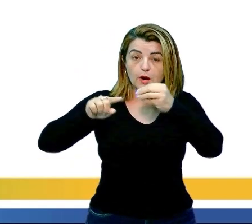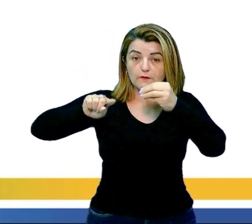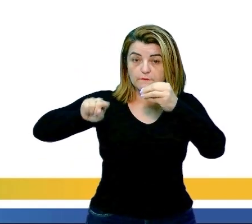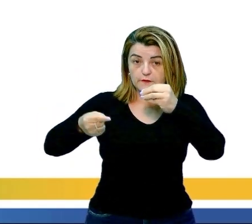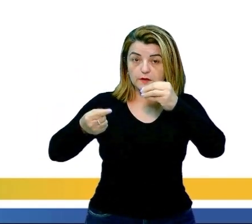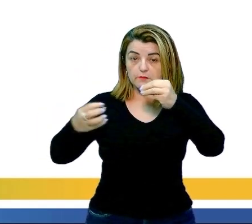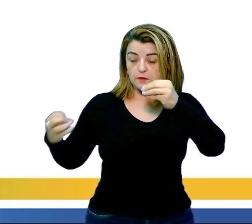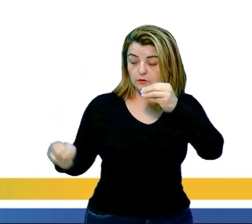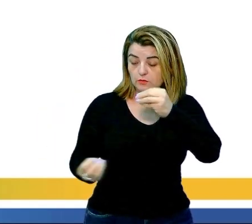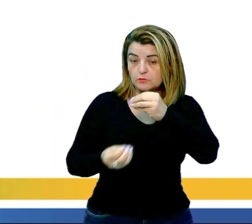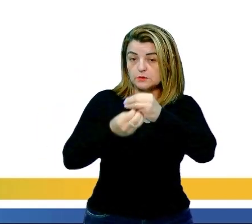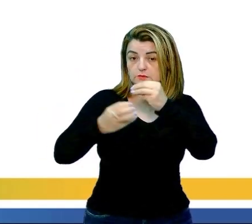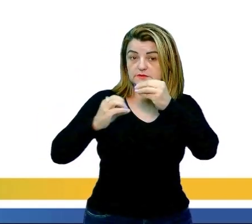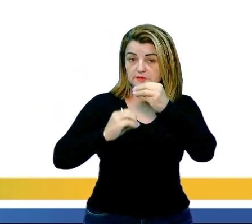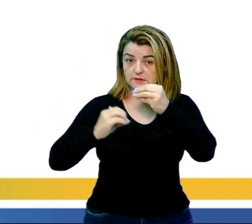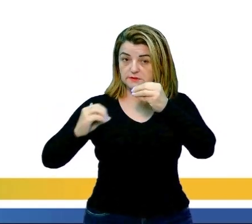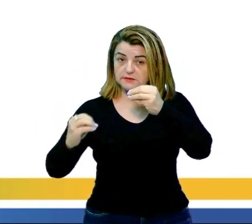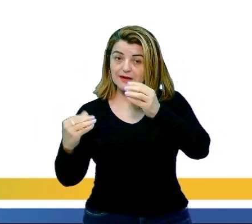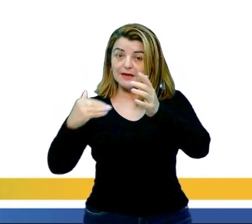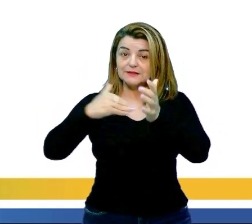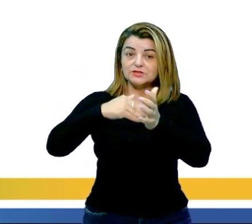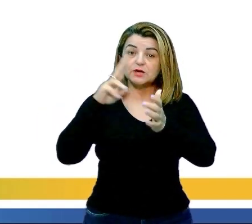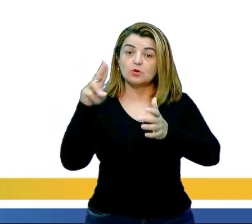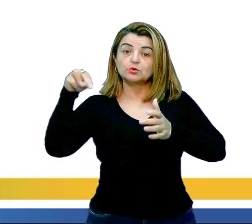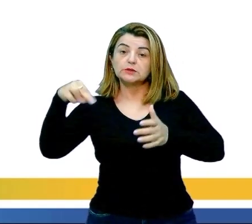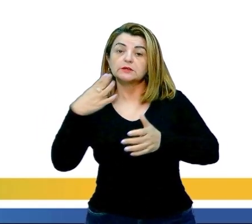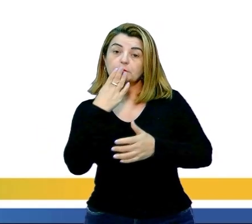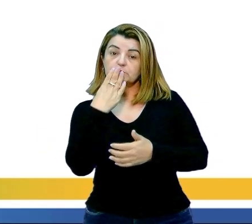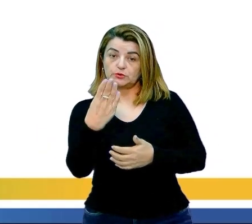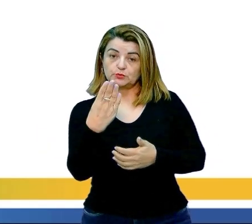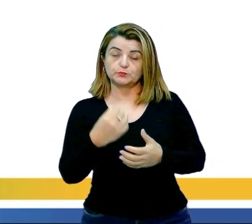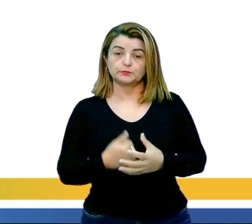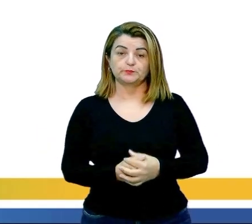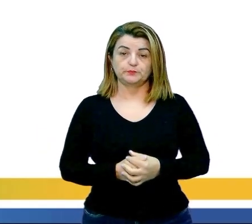zeros até chegar à unidade que foi pedida.